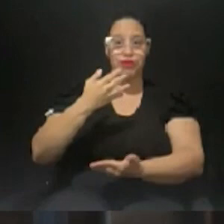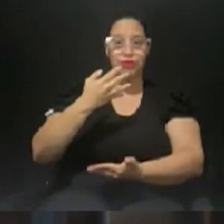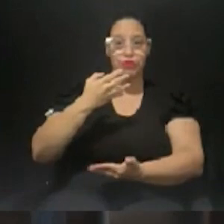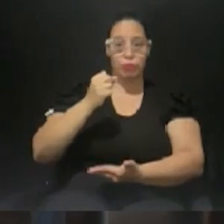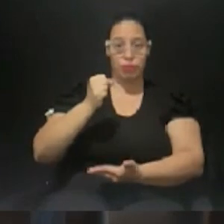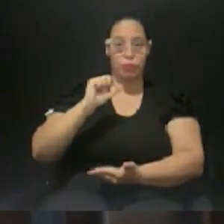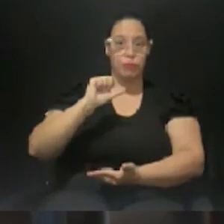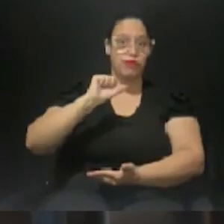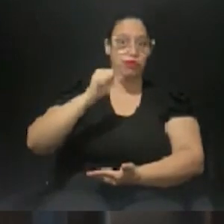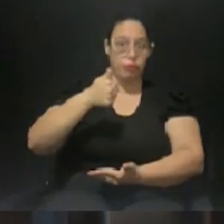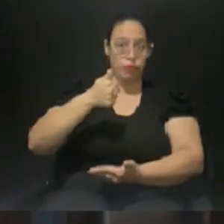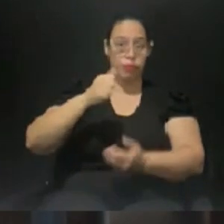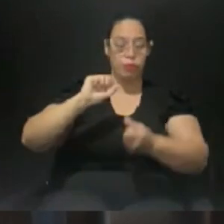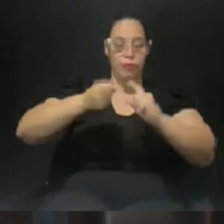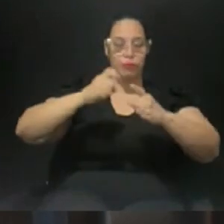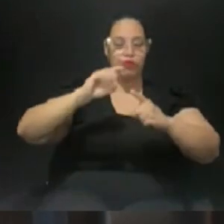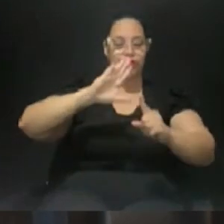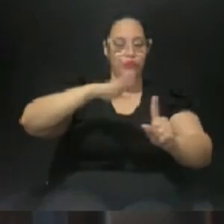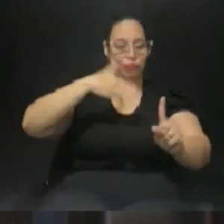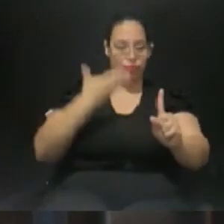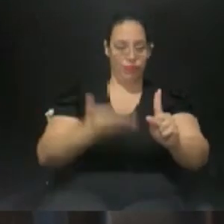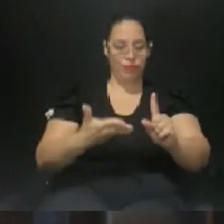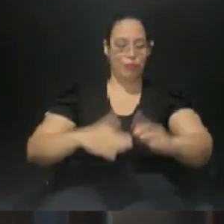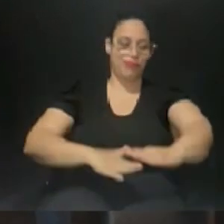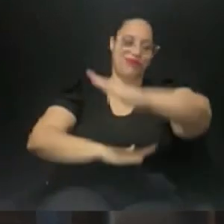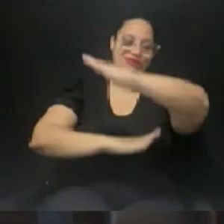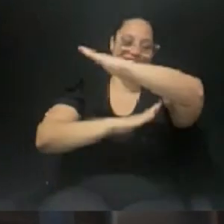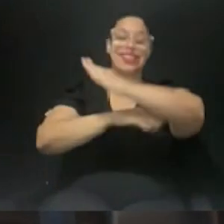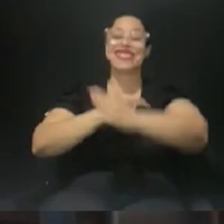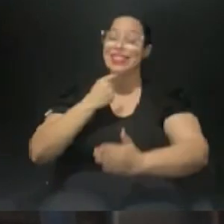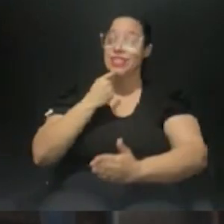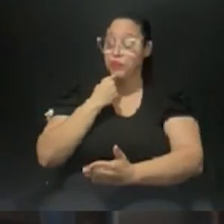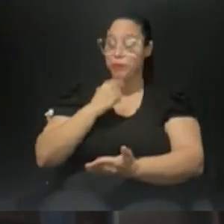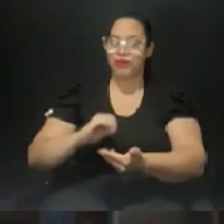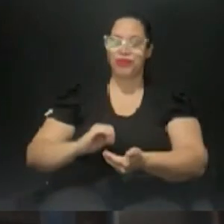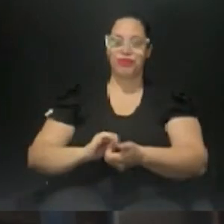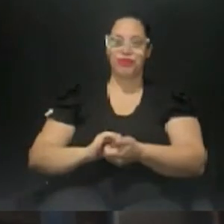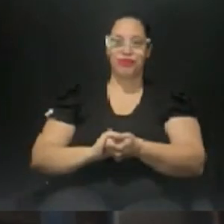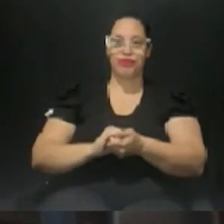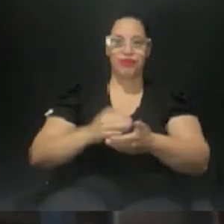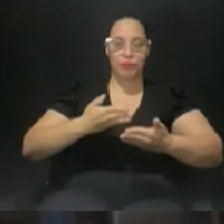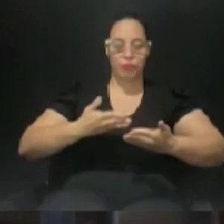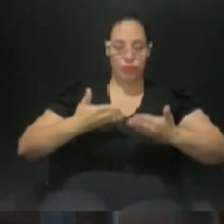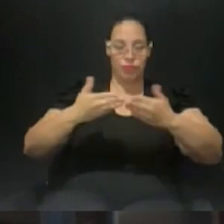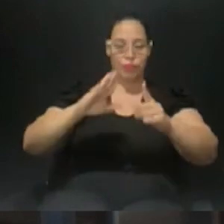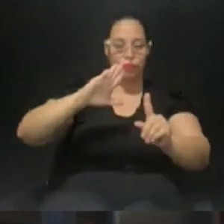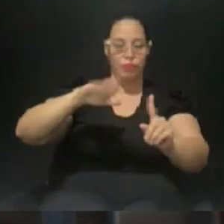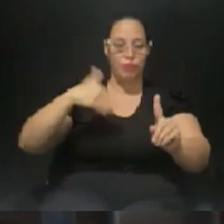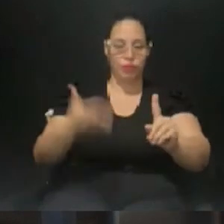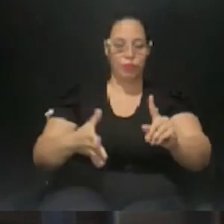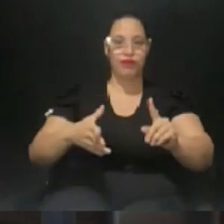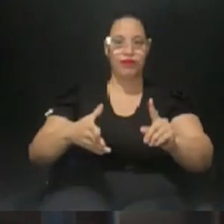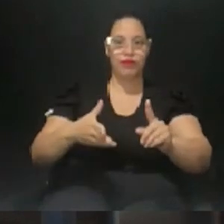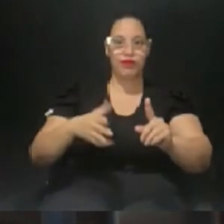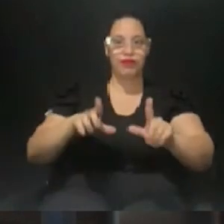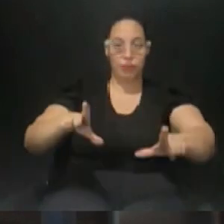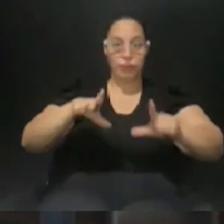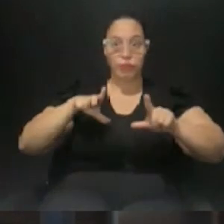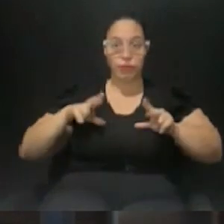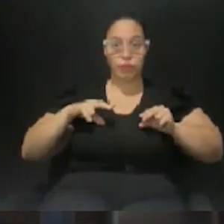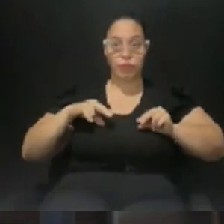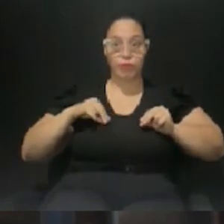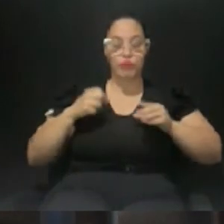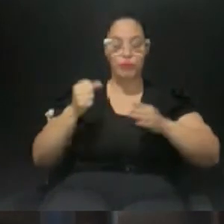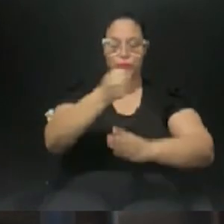a 81ª reunião solene da Câmara Municipal de Campinas para homenagear com a entrega de diploma